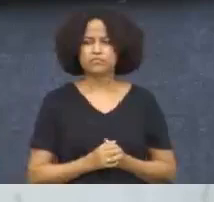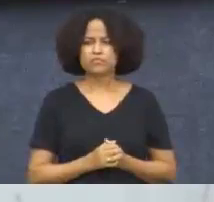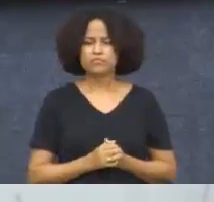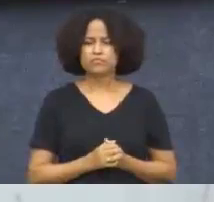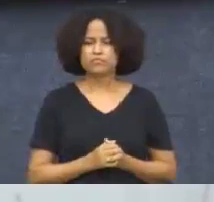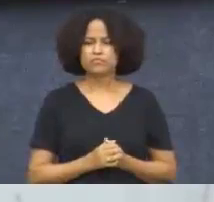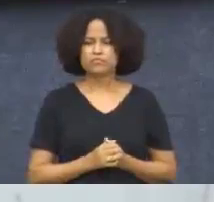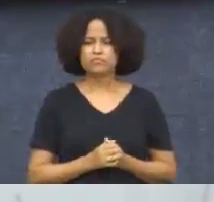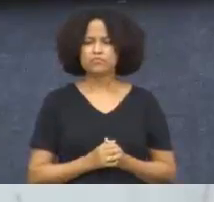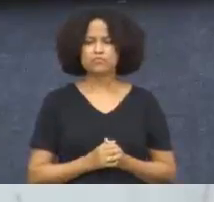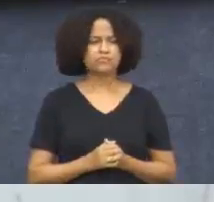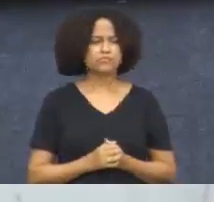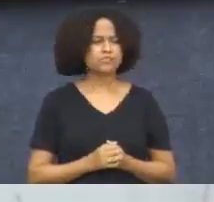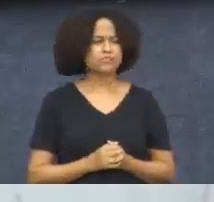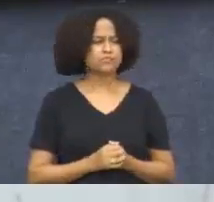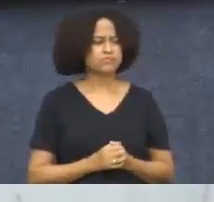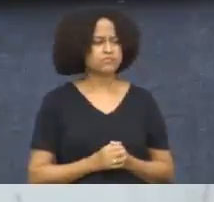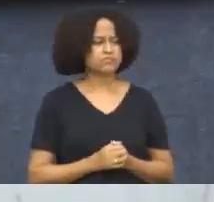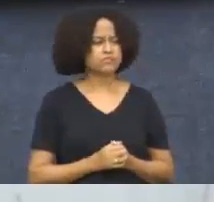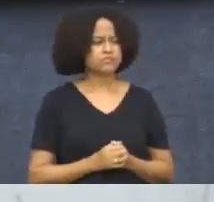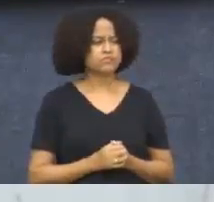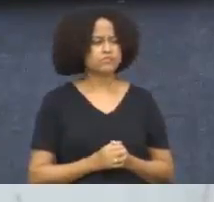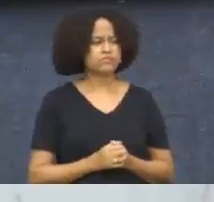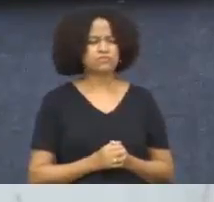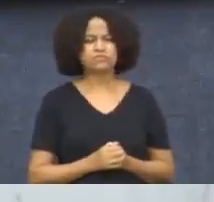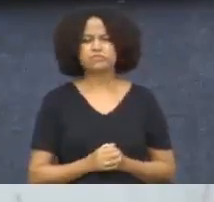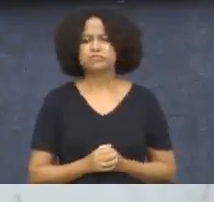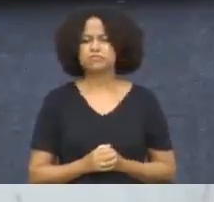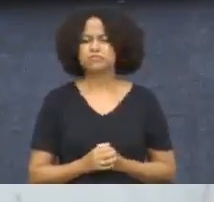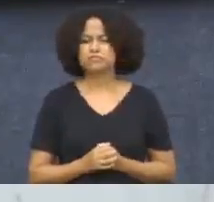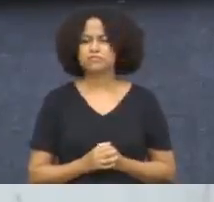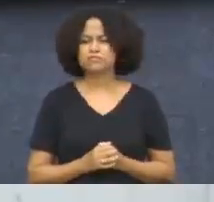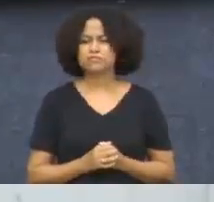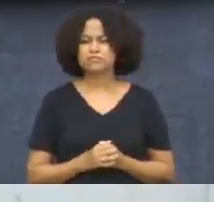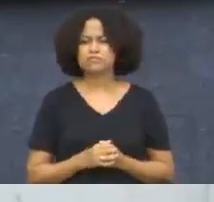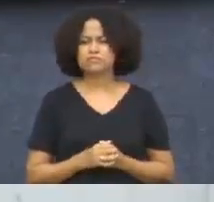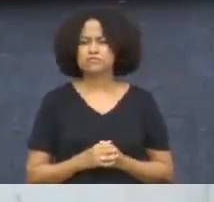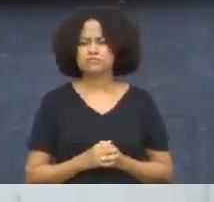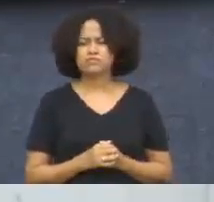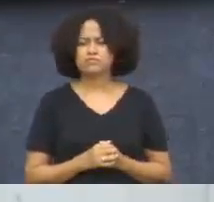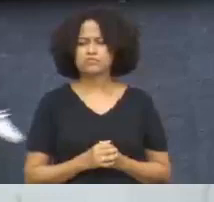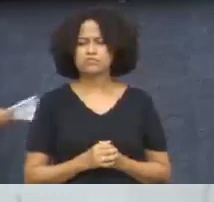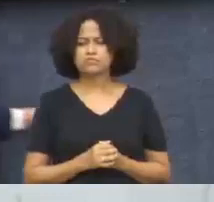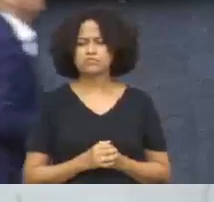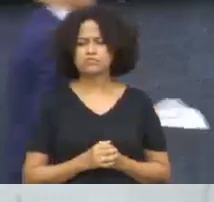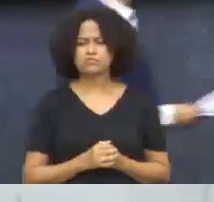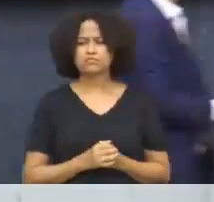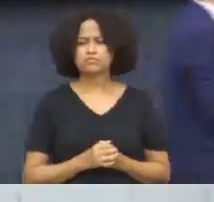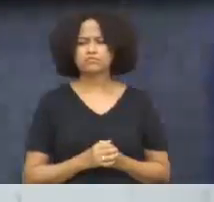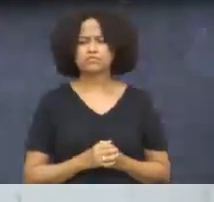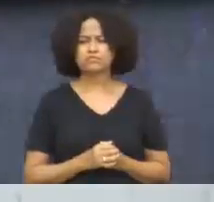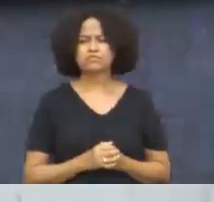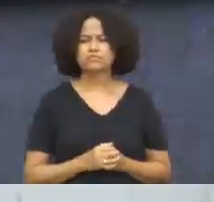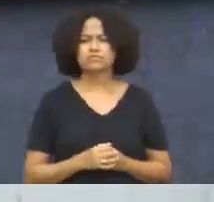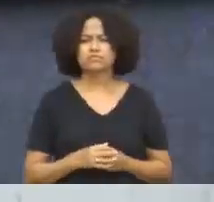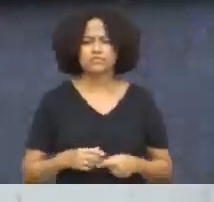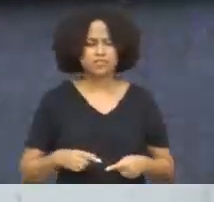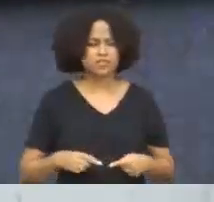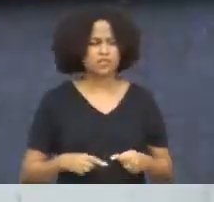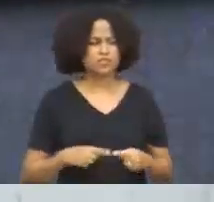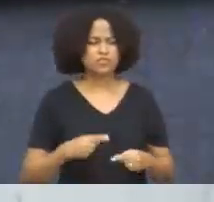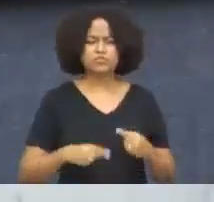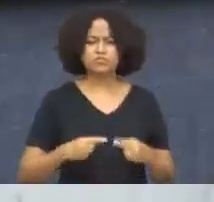Juliano, a linha amarela aí para as duas poderem discutir. Obrigada, em discussão, presidente. Quase dupla aqui, minhas